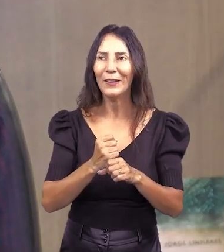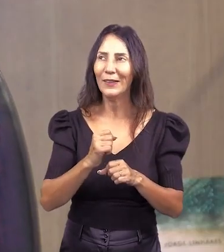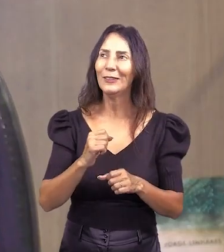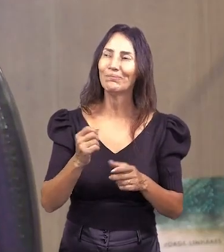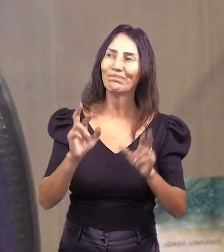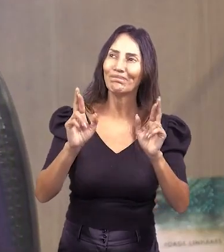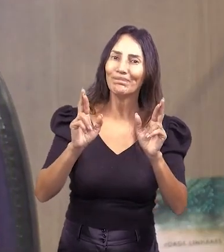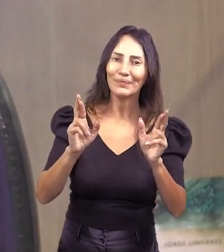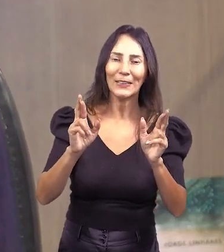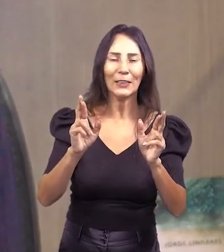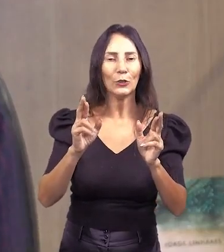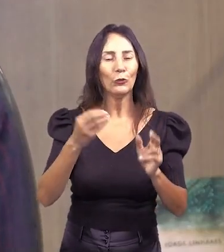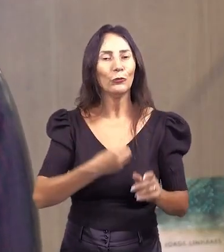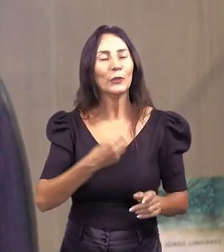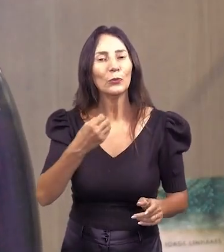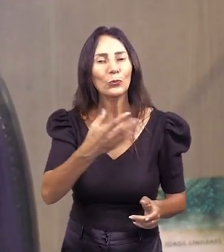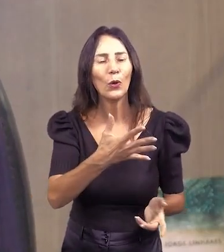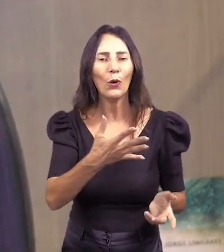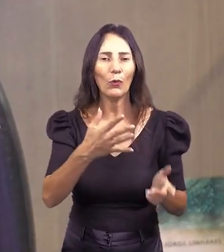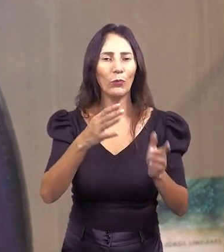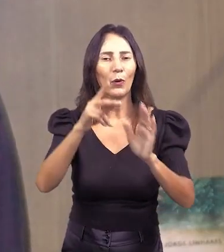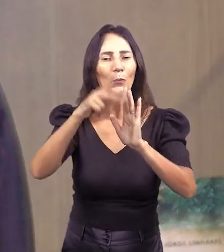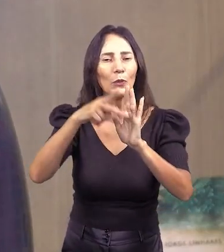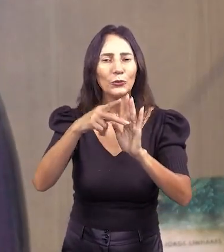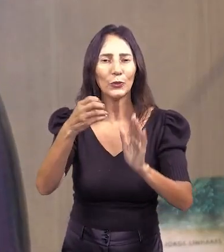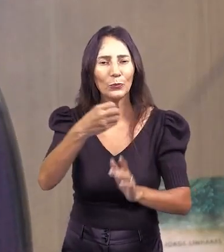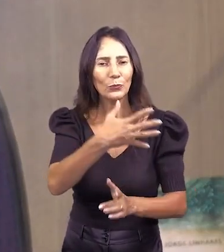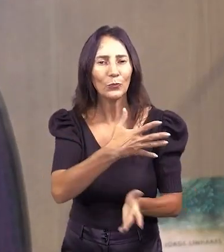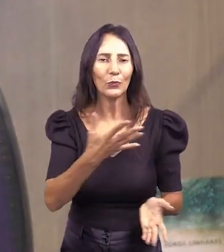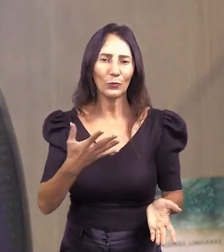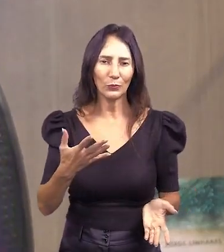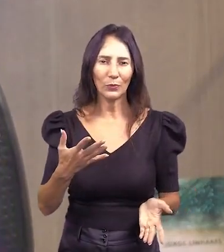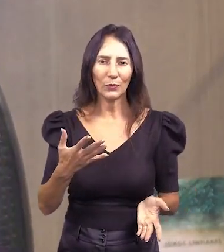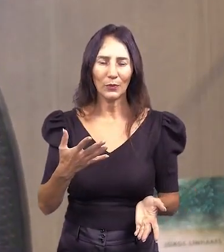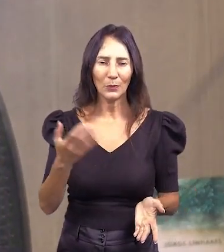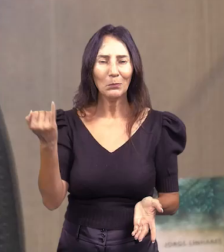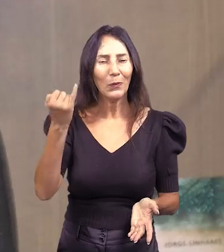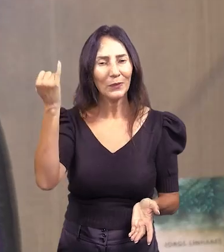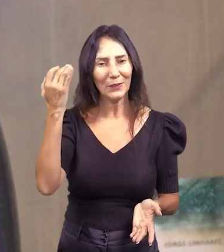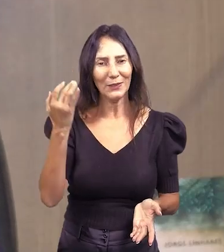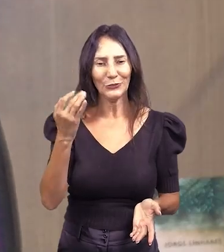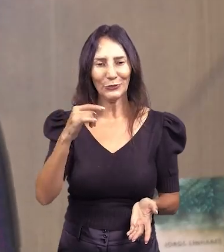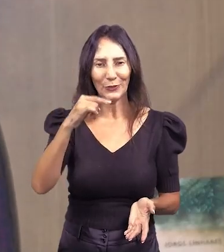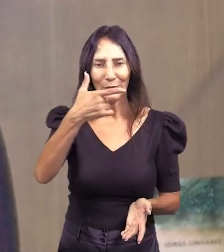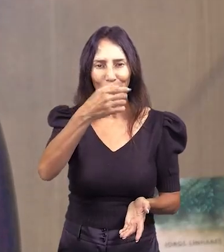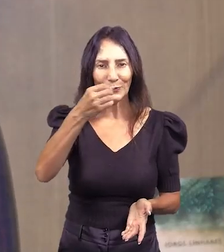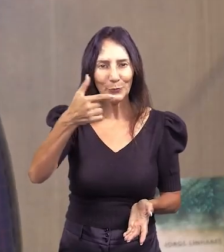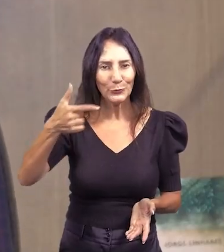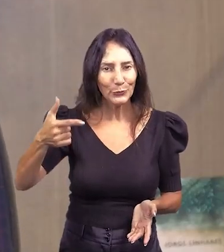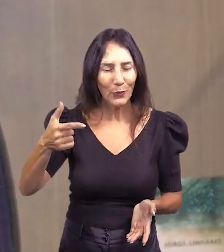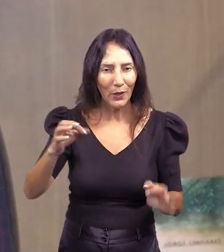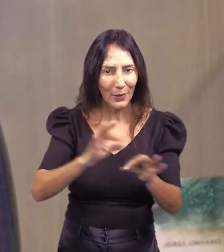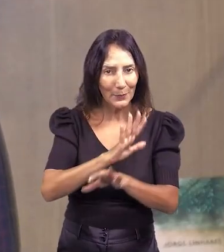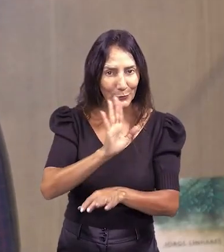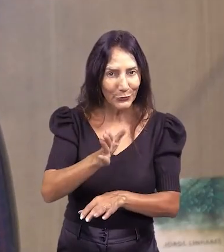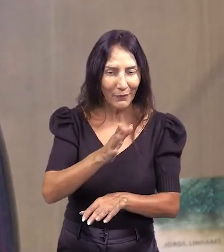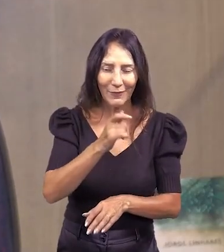e de ser, e isso é muito importante. Então vamos lembrar que o ano de 2022 ainda não